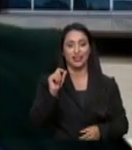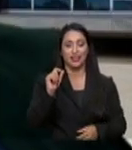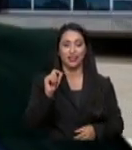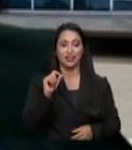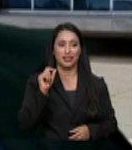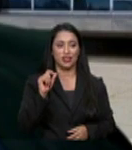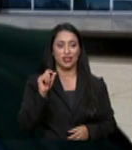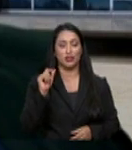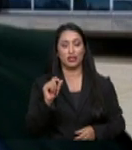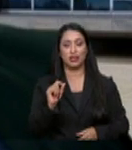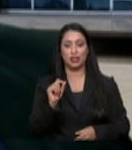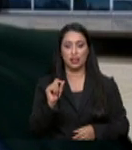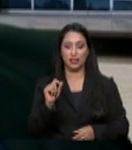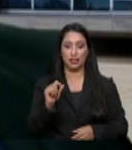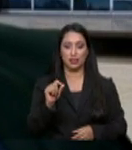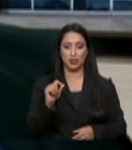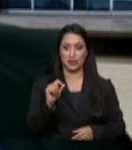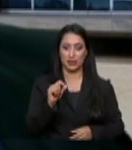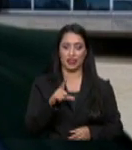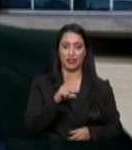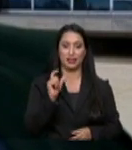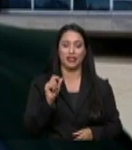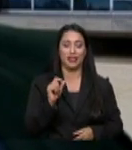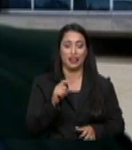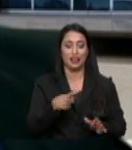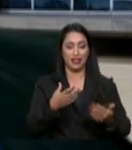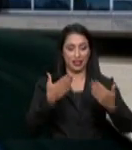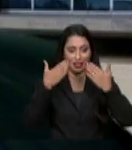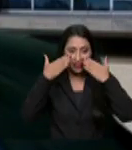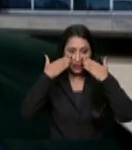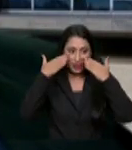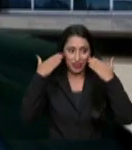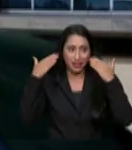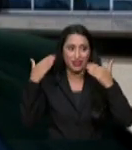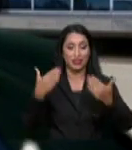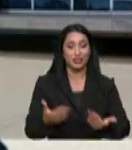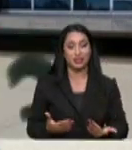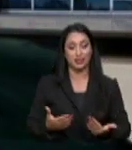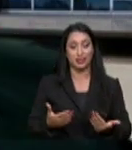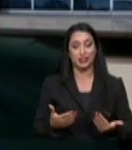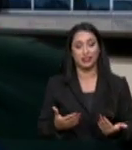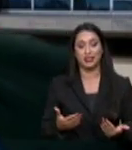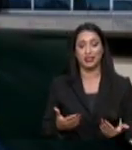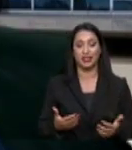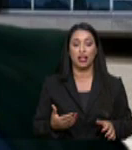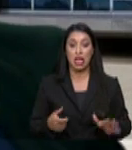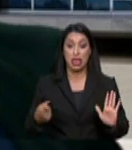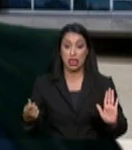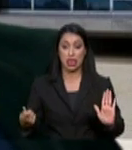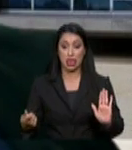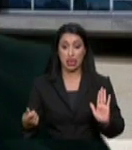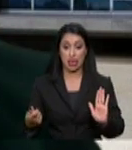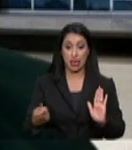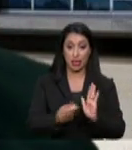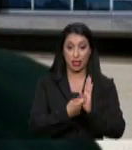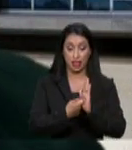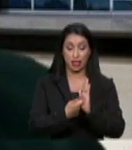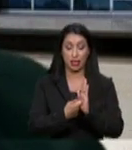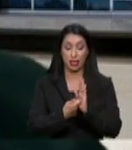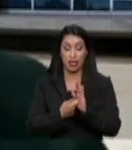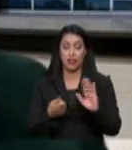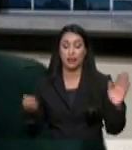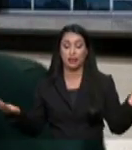democráticas é procedência apresentou aos presentes denúncia e